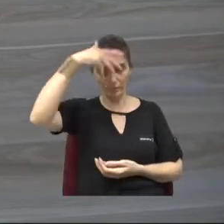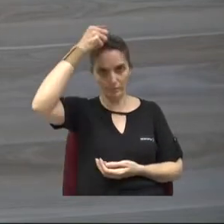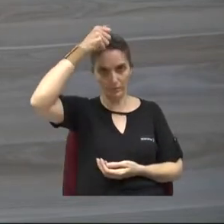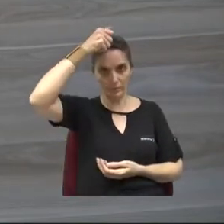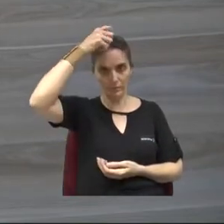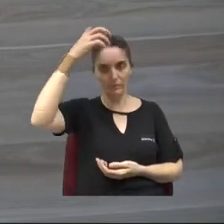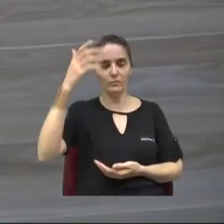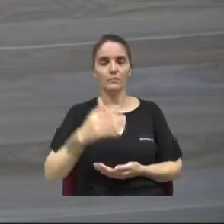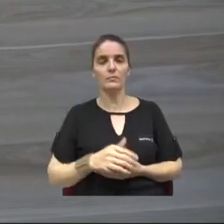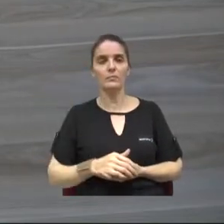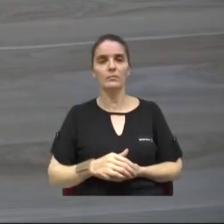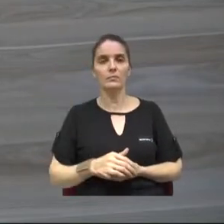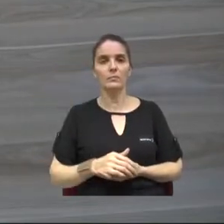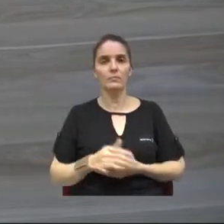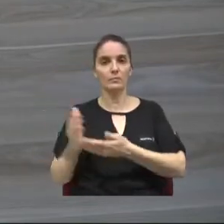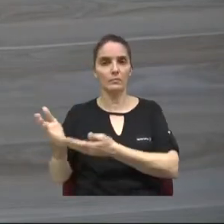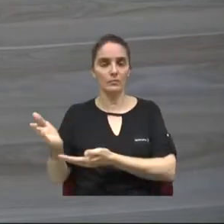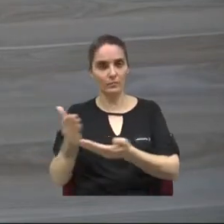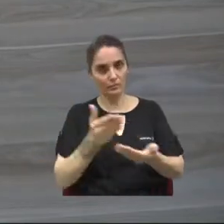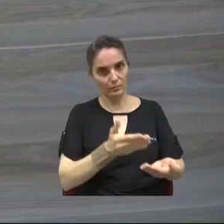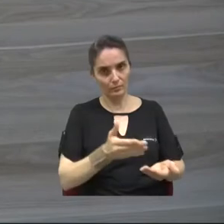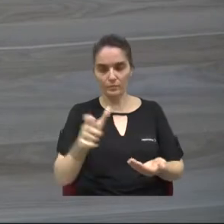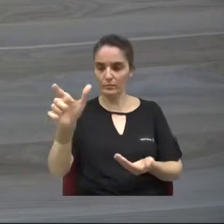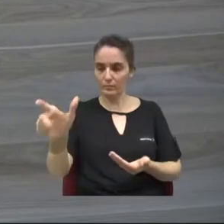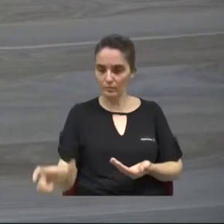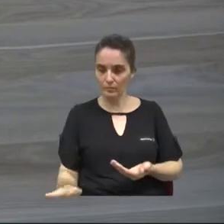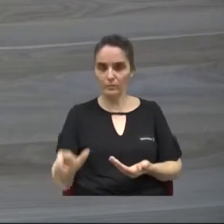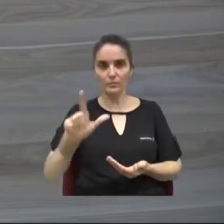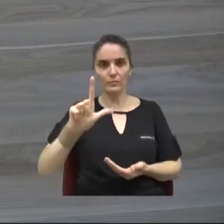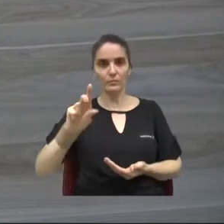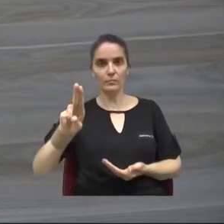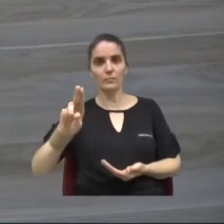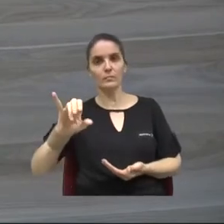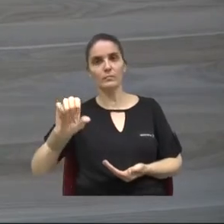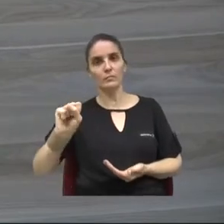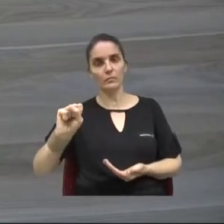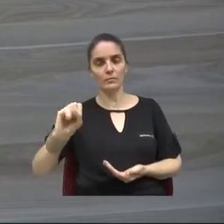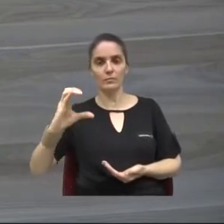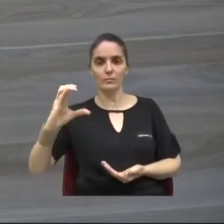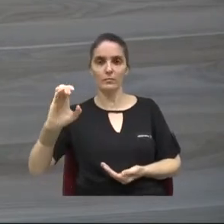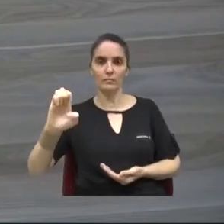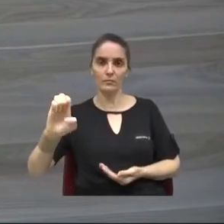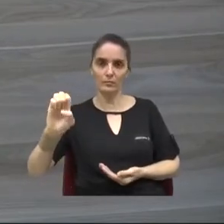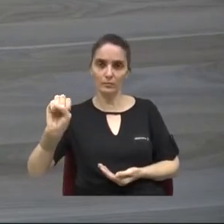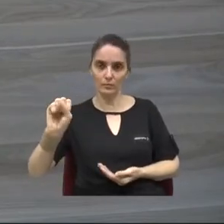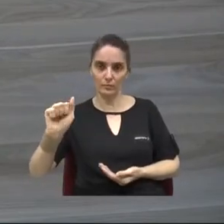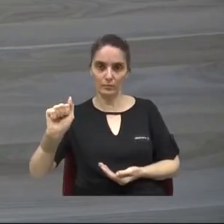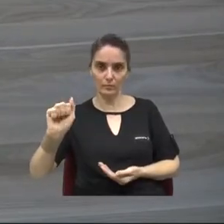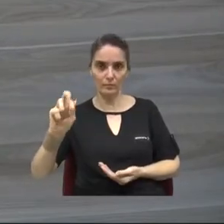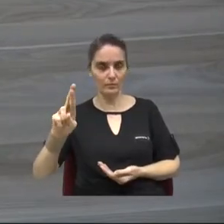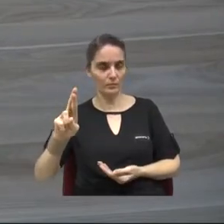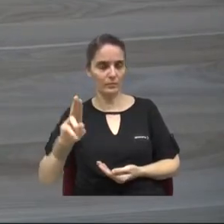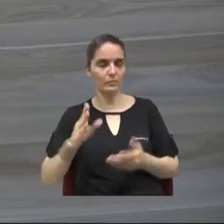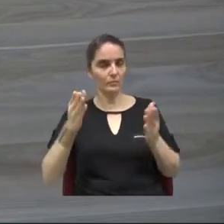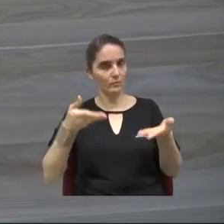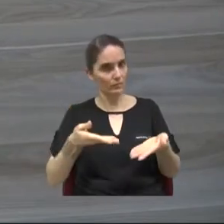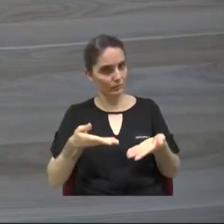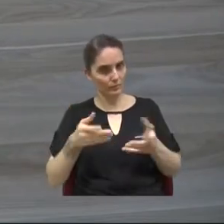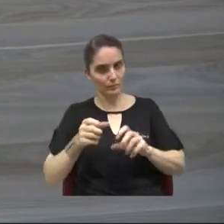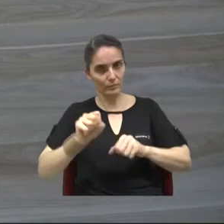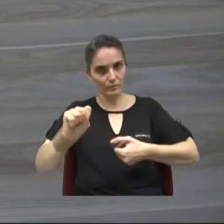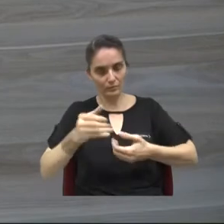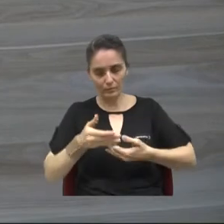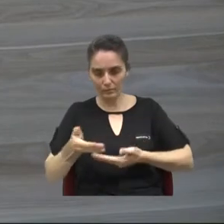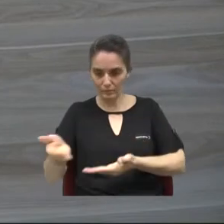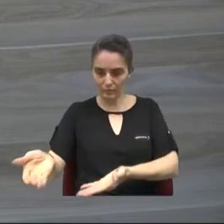Eu convidei o Dr. Luiz César Giorgetti para receber esse diploma de